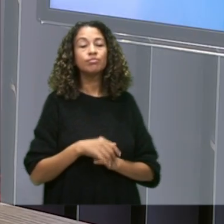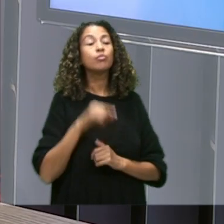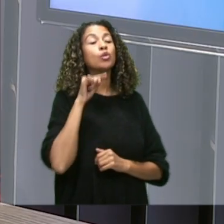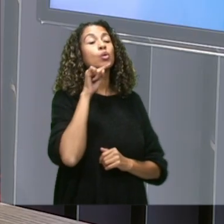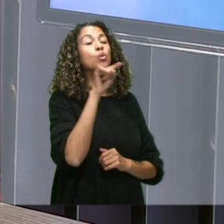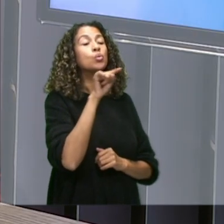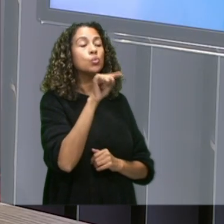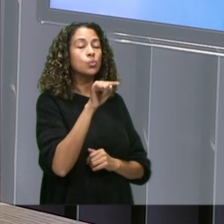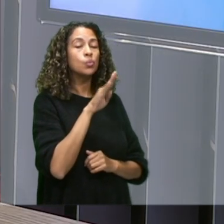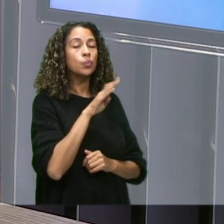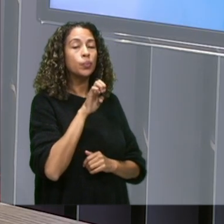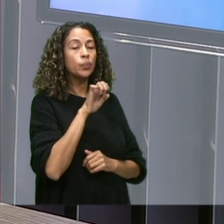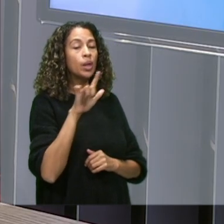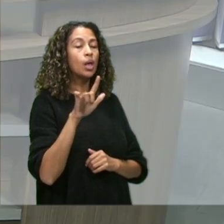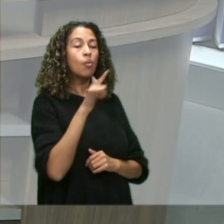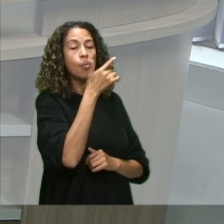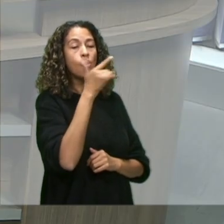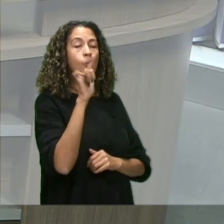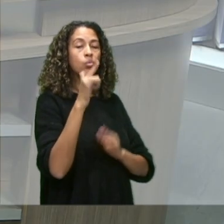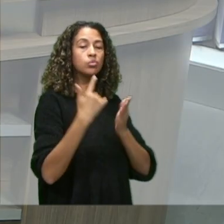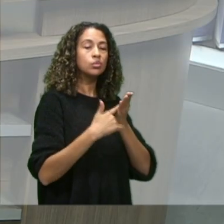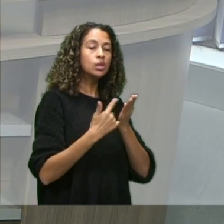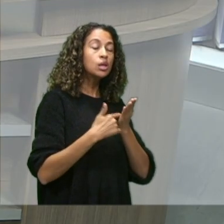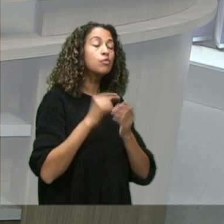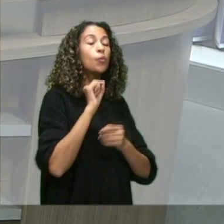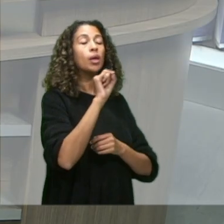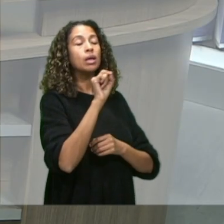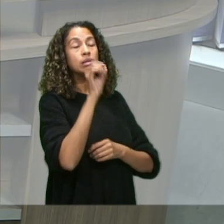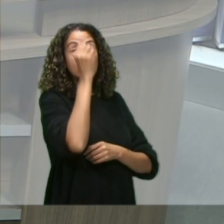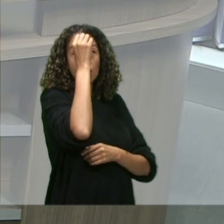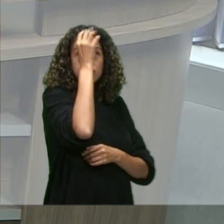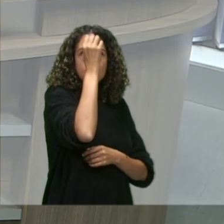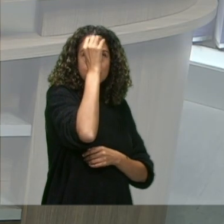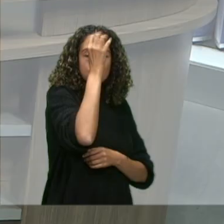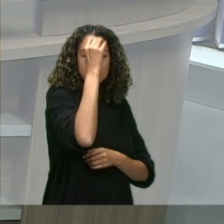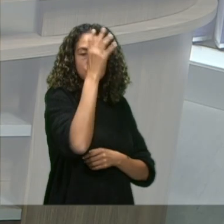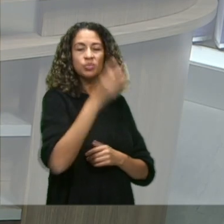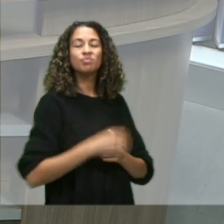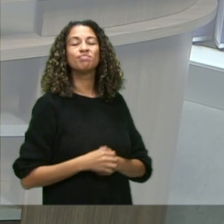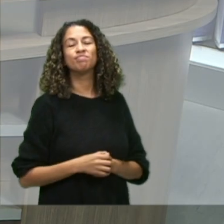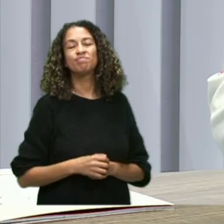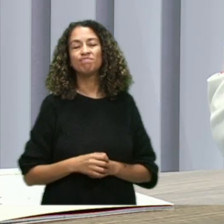outra ideia de livro, alguma coisa pululando nessa cabecinha criativa?